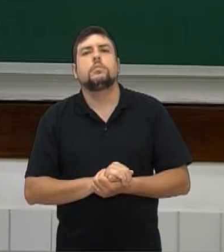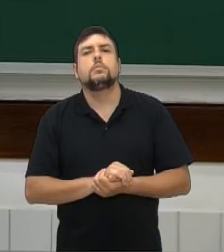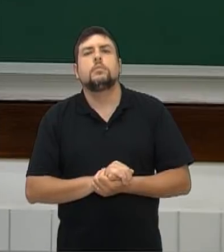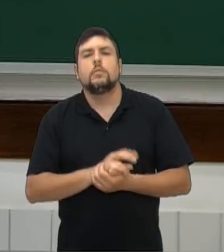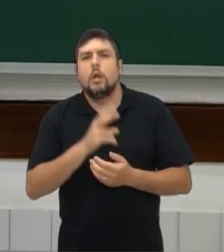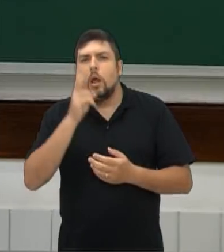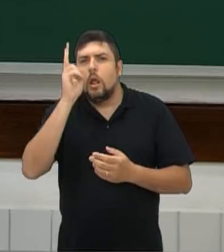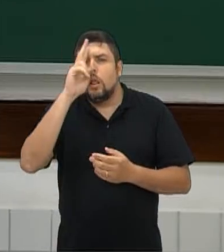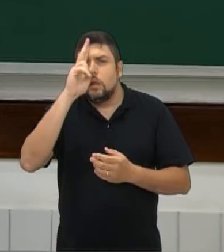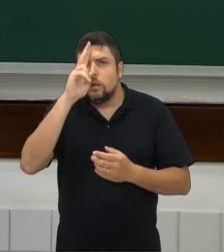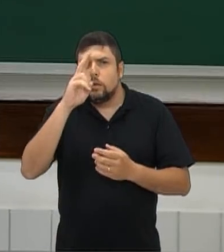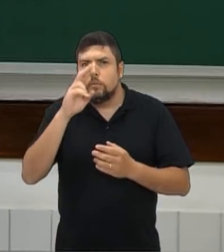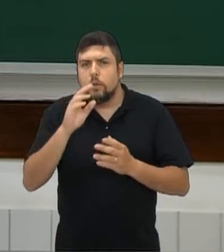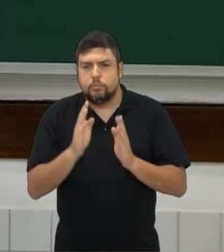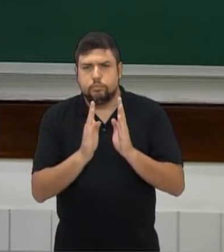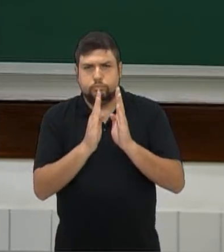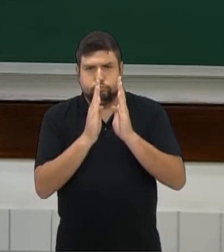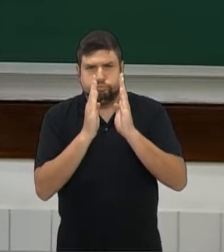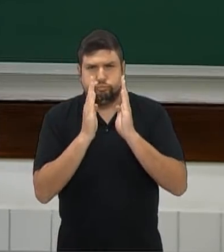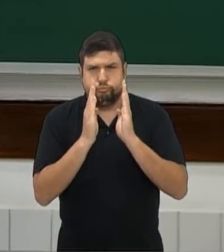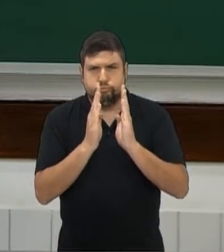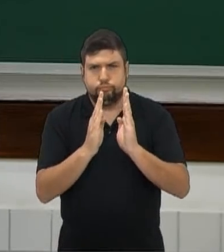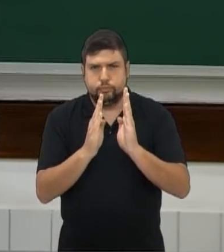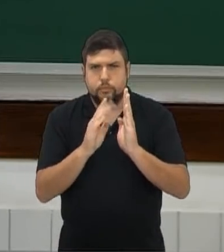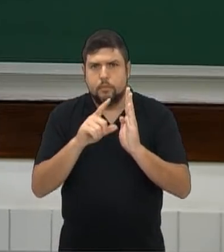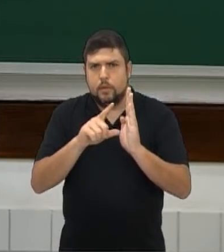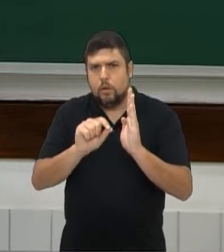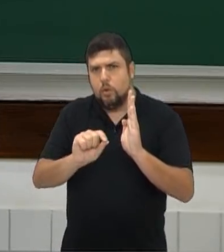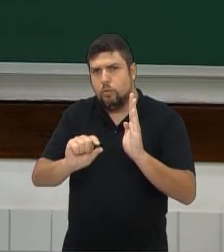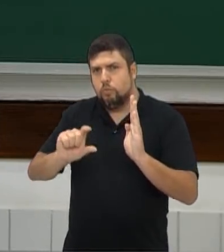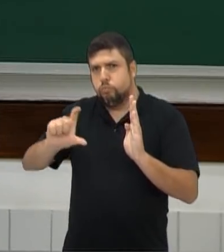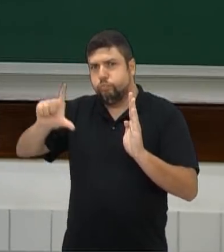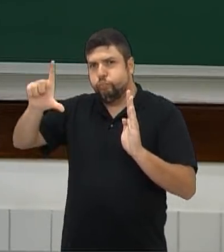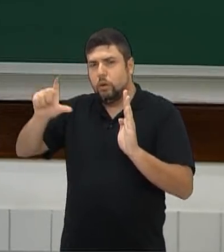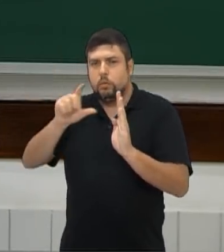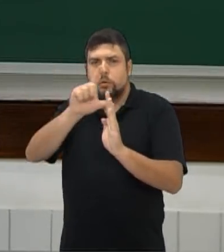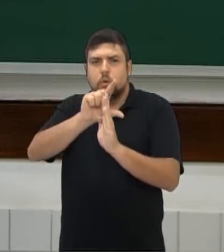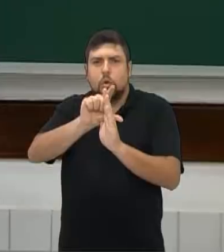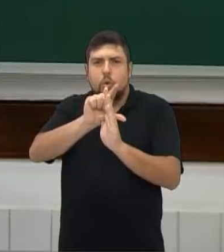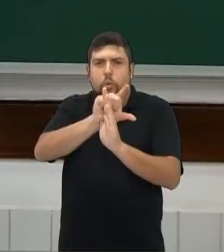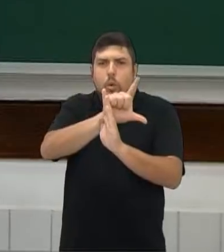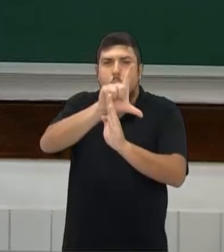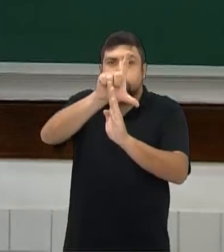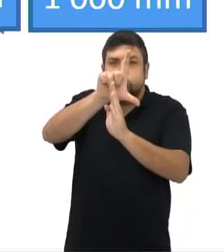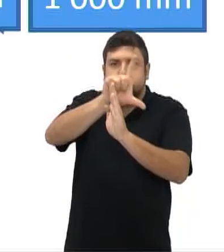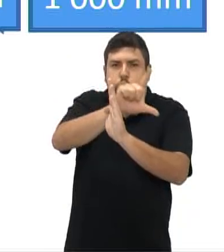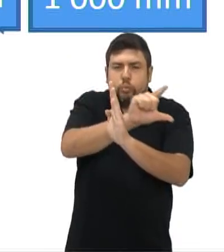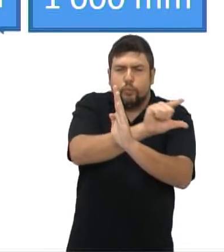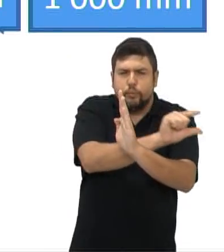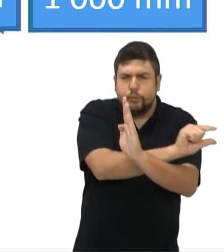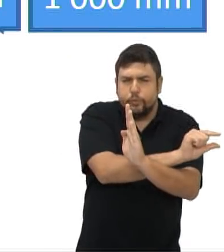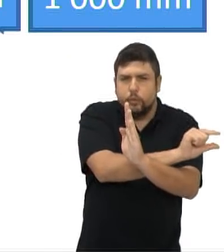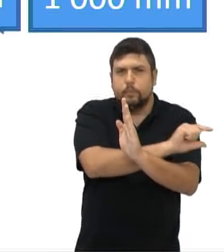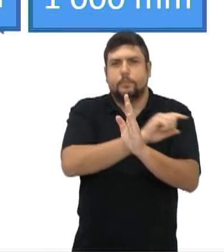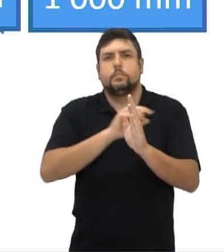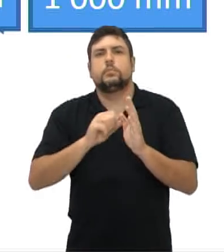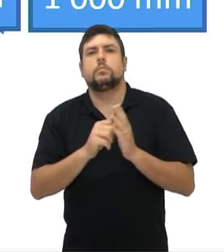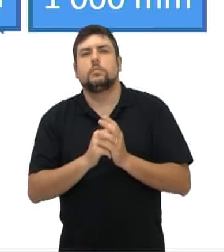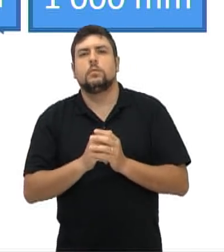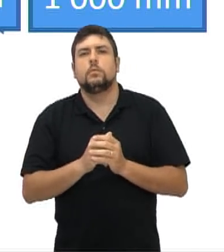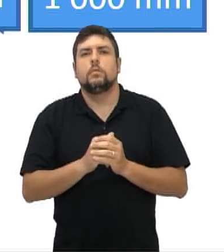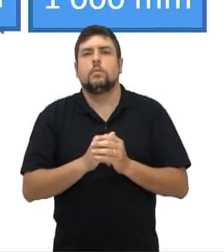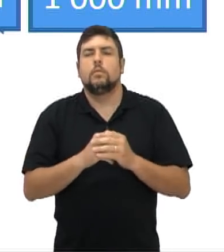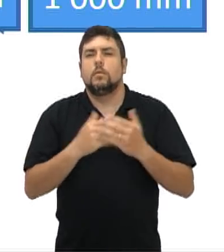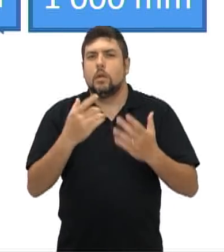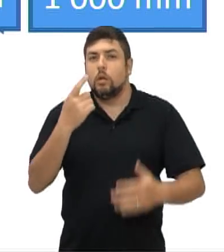que tem uma unidade padrão, tem múltiplos e submúltiplos? Lembram disso? Muito bem. Então, aqui a professora trouxe